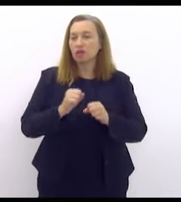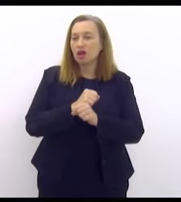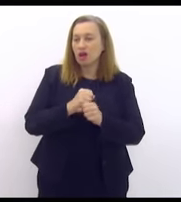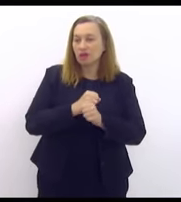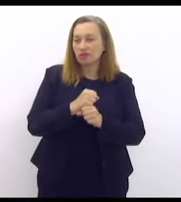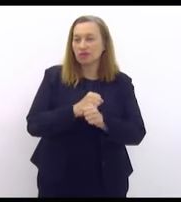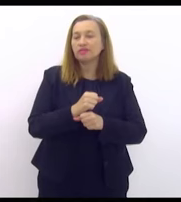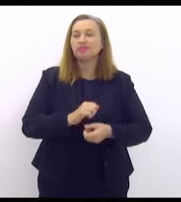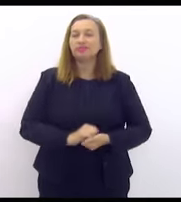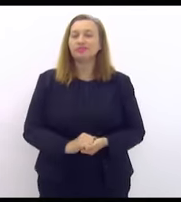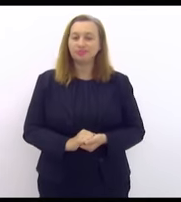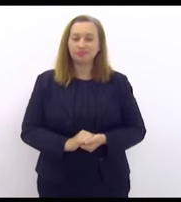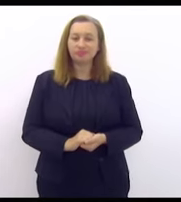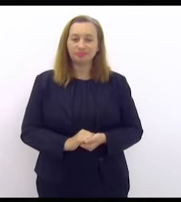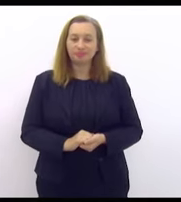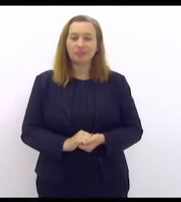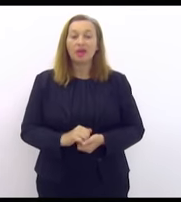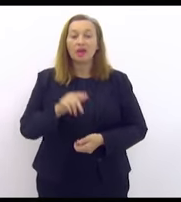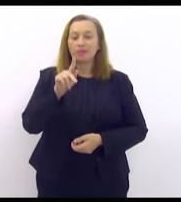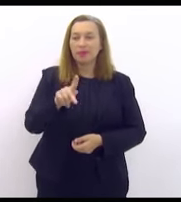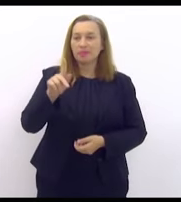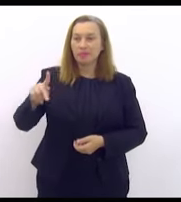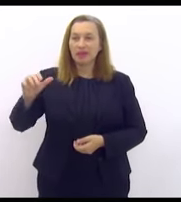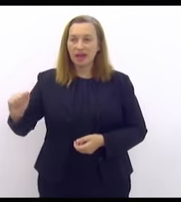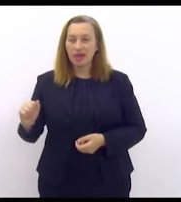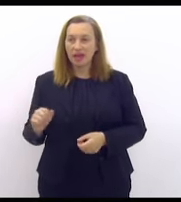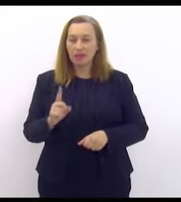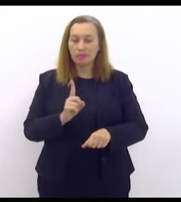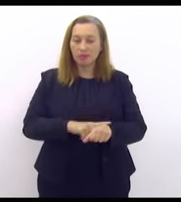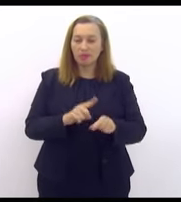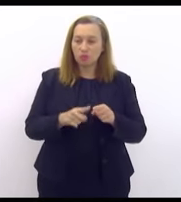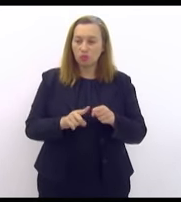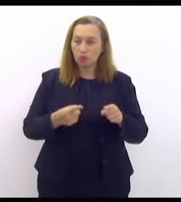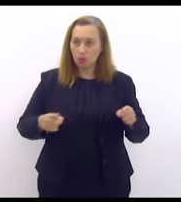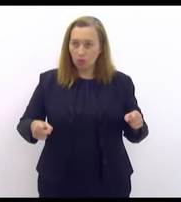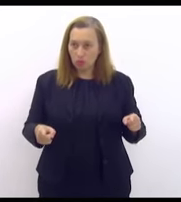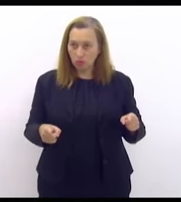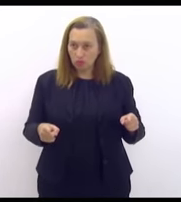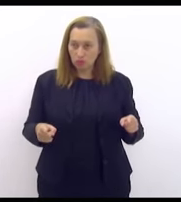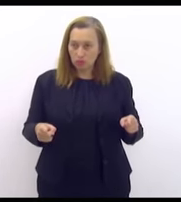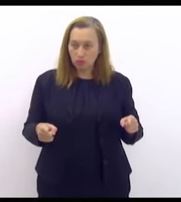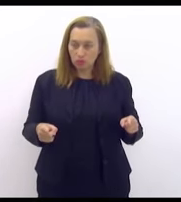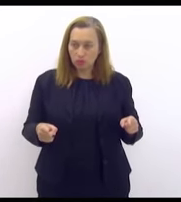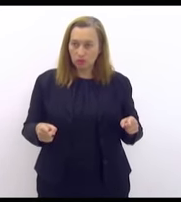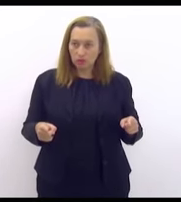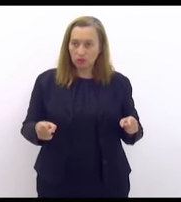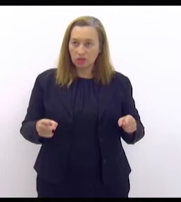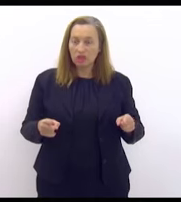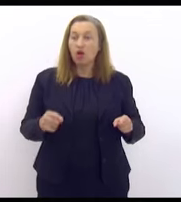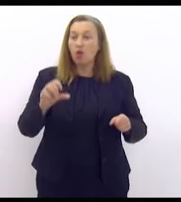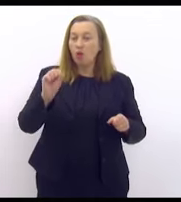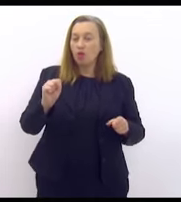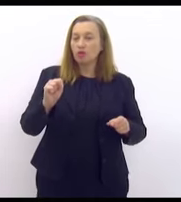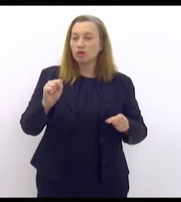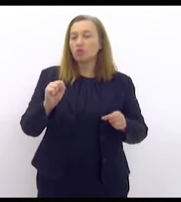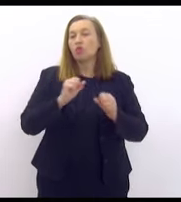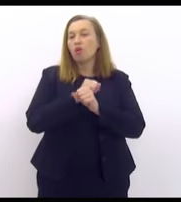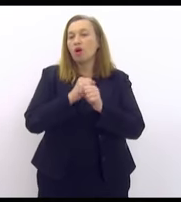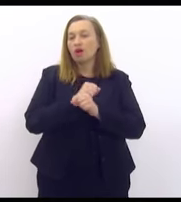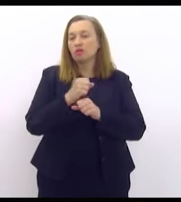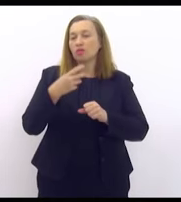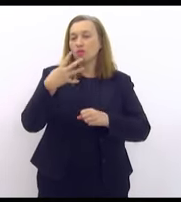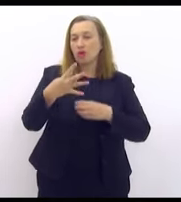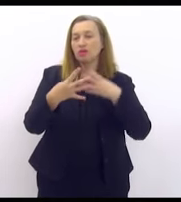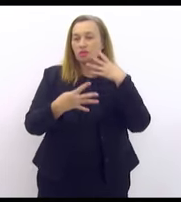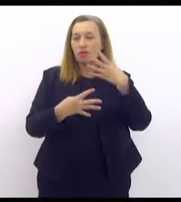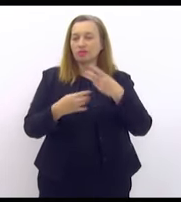prazo. Porque o PPA é médio prazo. O plano estratégico é longo prazo, é 8 anos, 4 e mais 4.